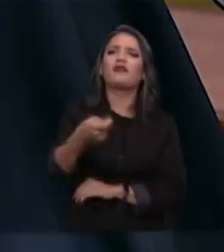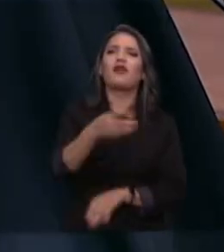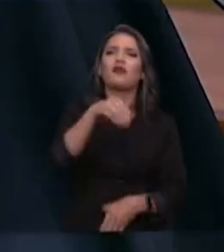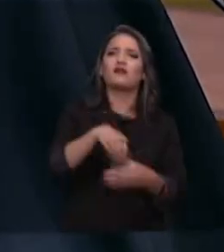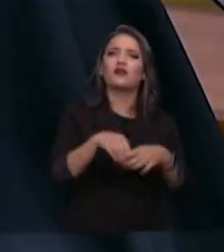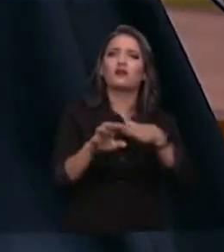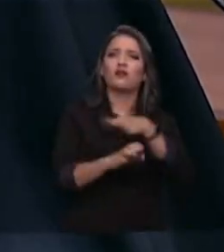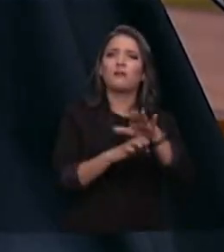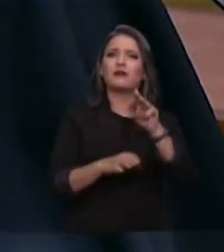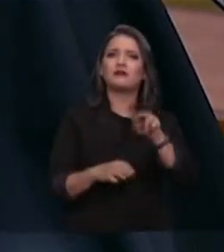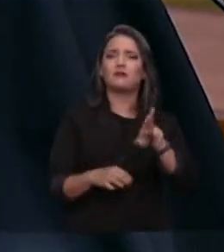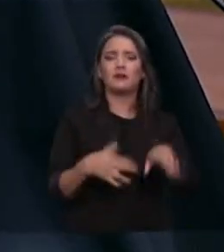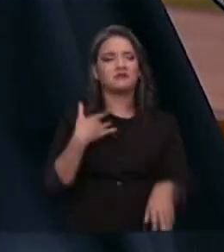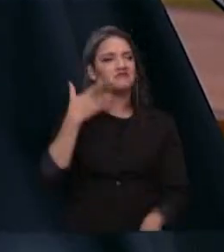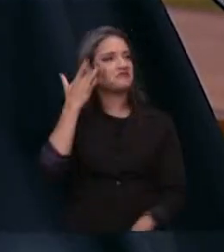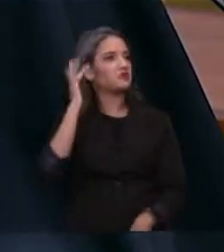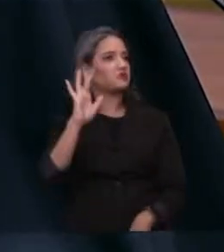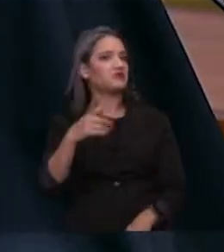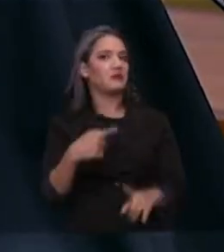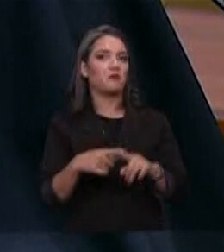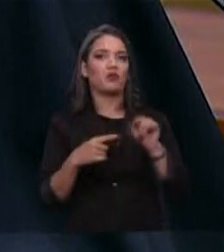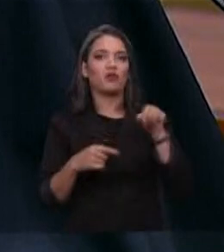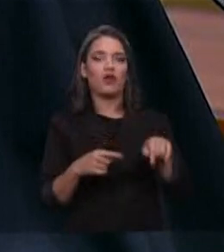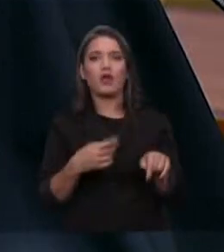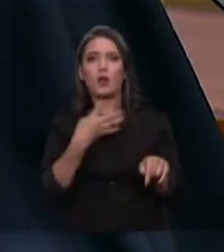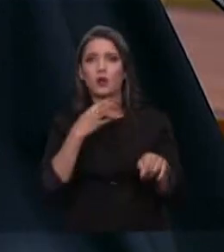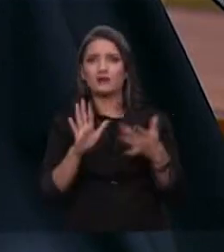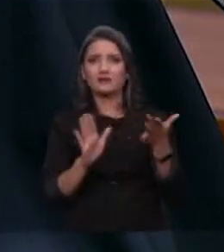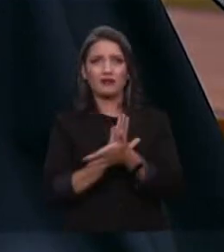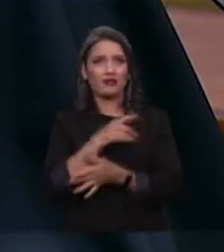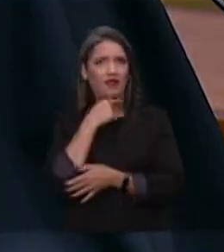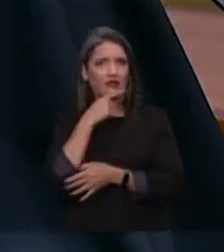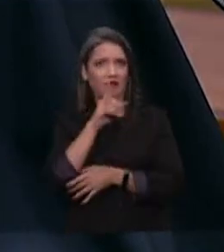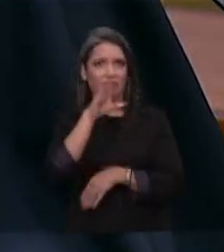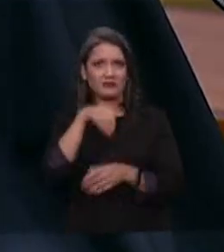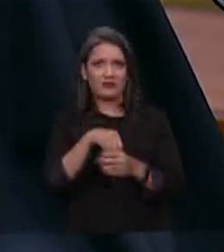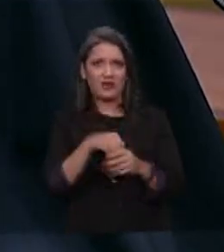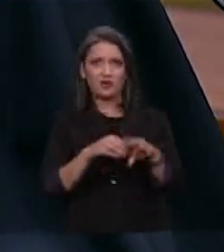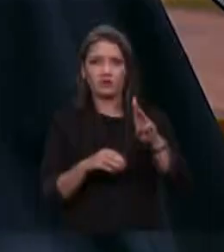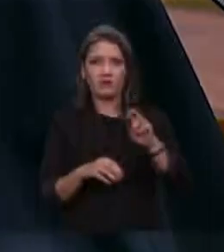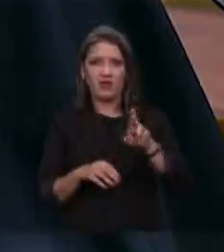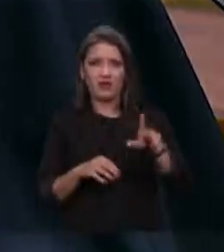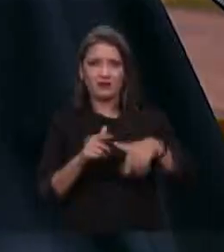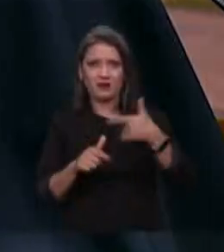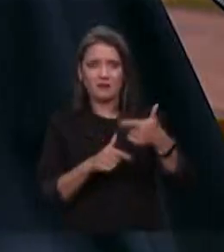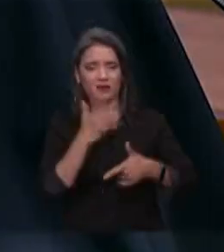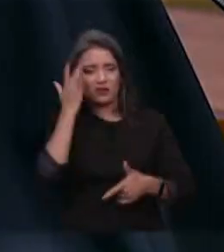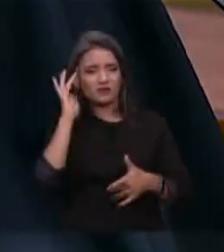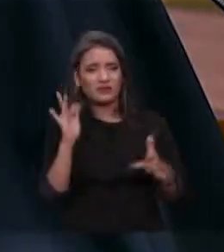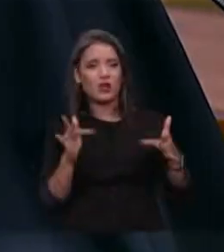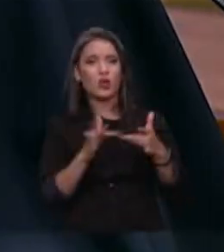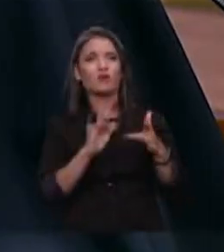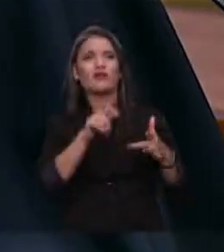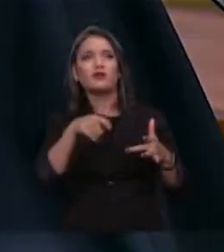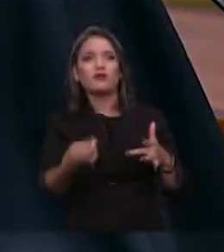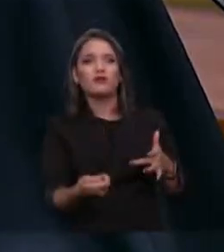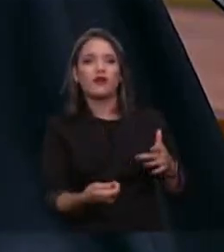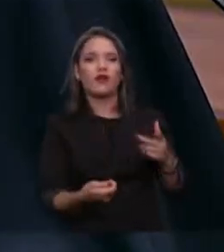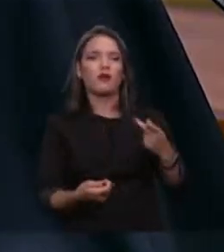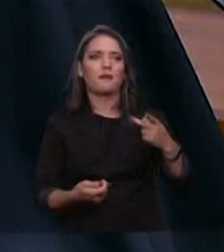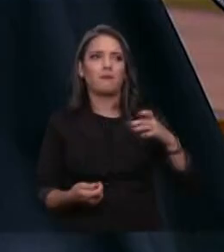que não sabe, pois o declarante não conhecia ninguém na BR Distribuidora e não sabe quem seria o contato de Pedro Paulo com a